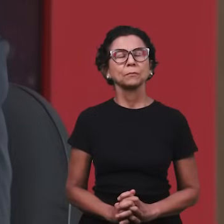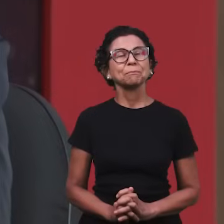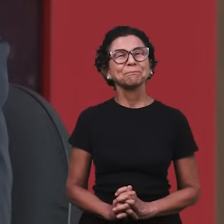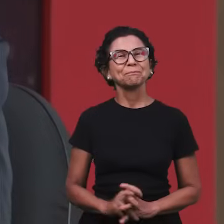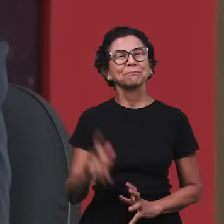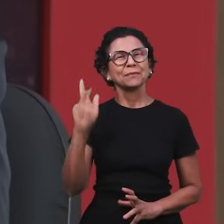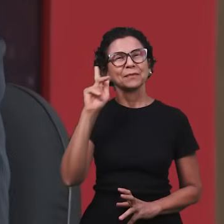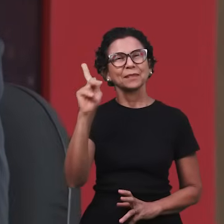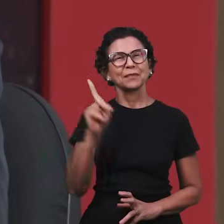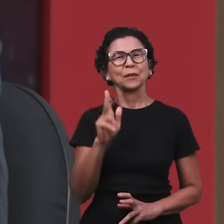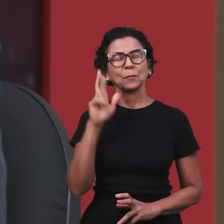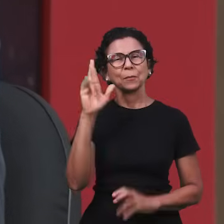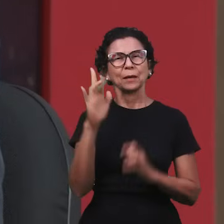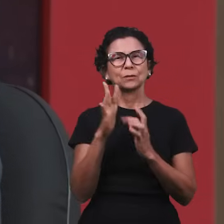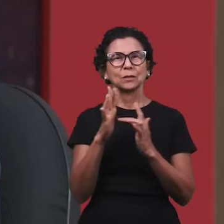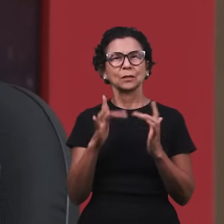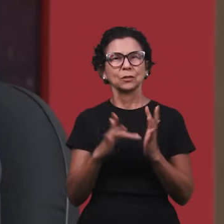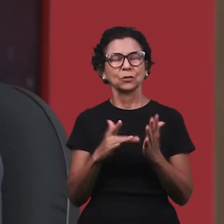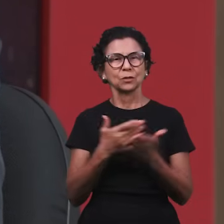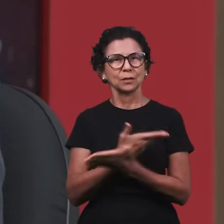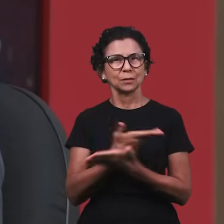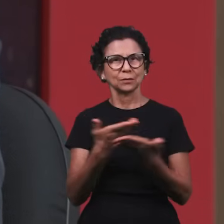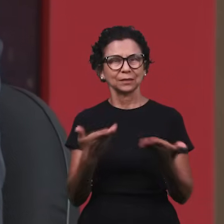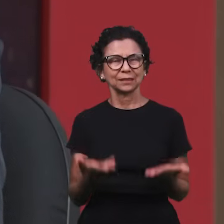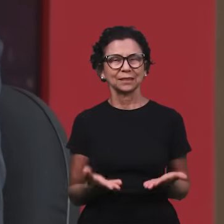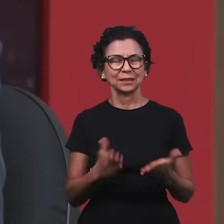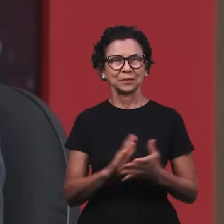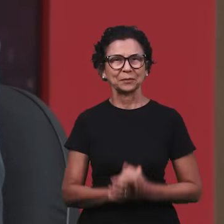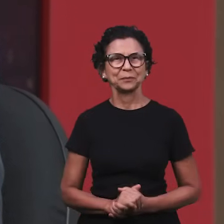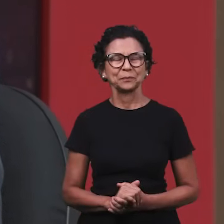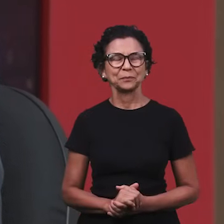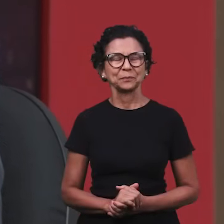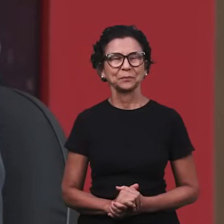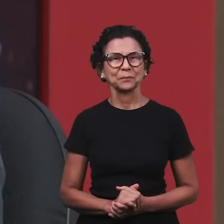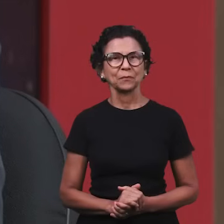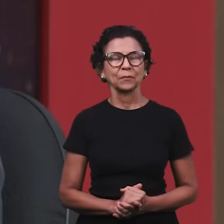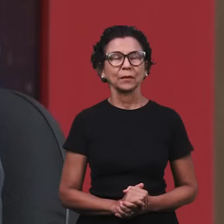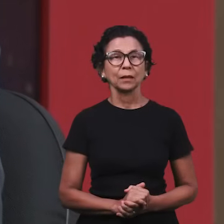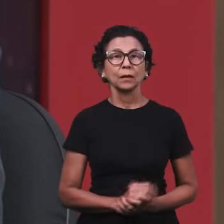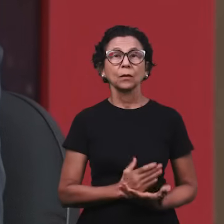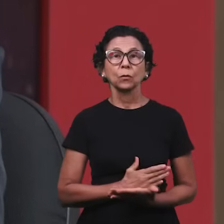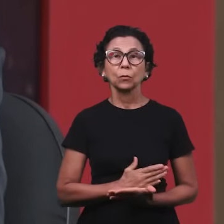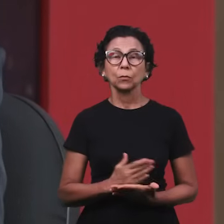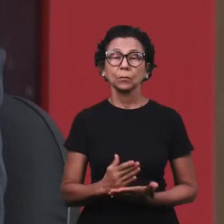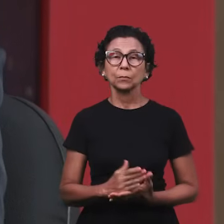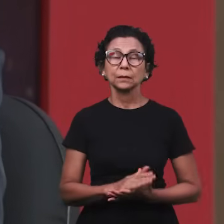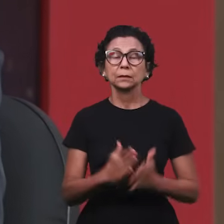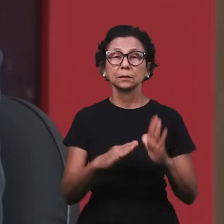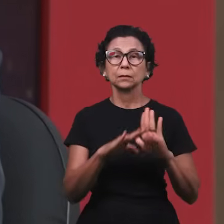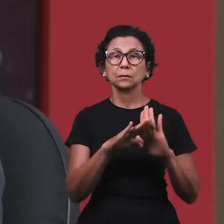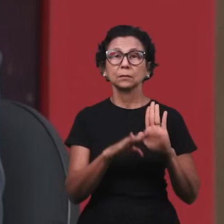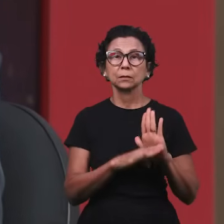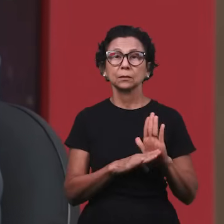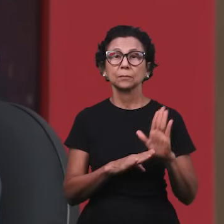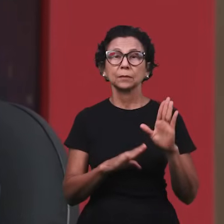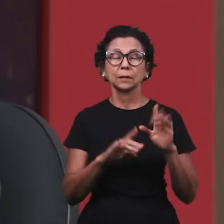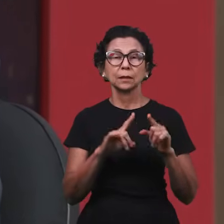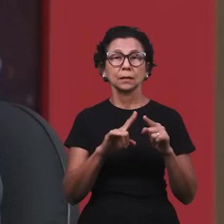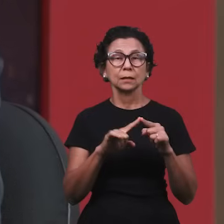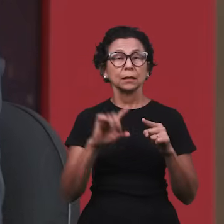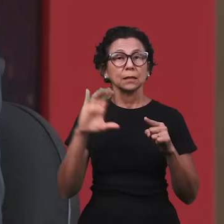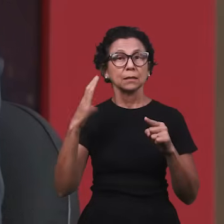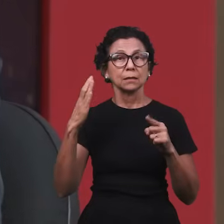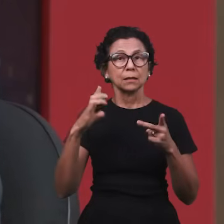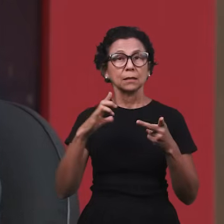Olá, eu quero saudar você que nos assiste com a paz do Senhor Jesus. Estamos iniciando mais um programa Ciência e Fé da